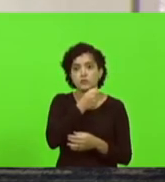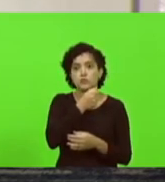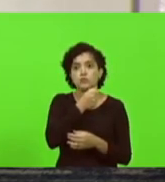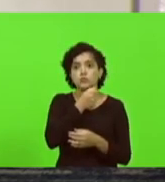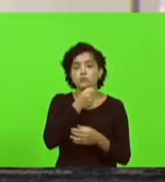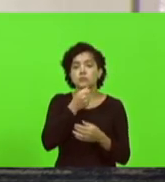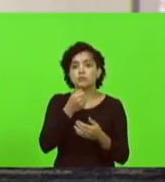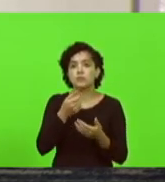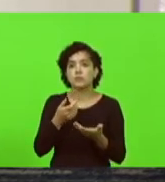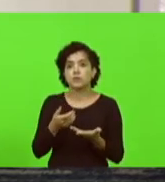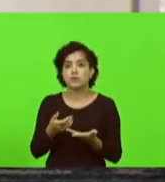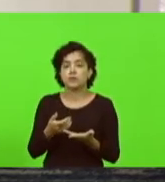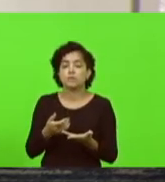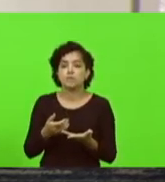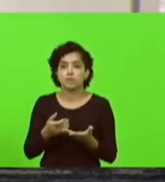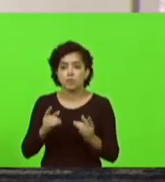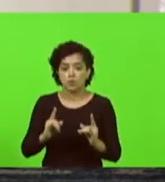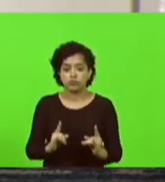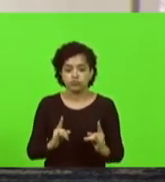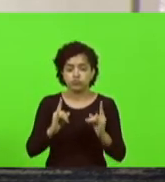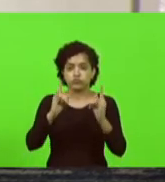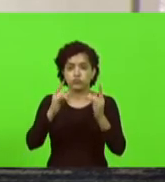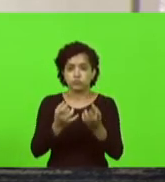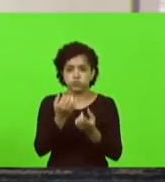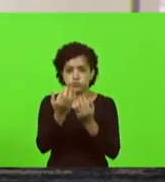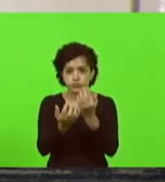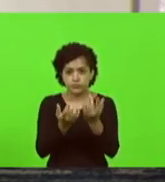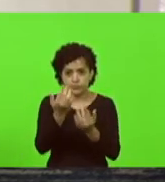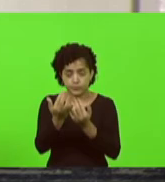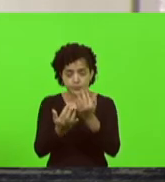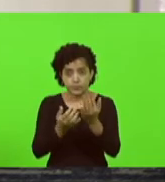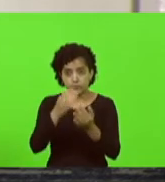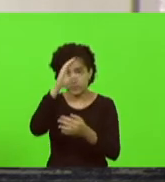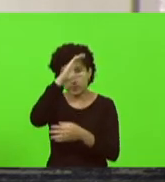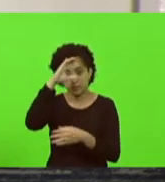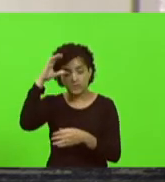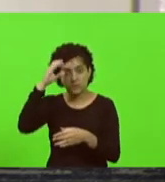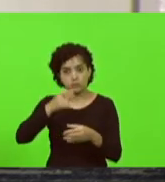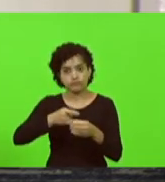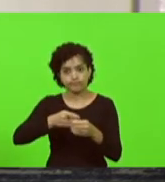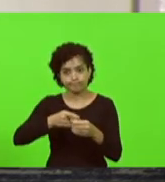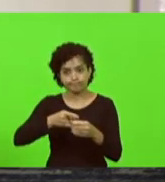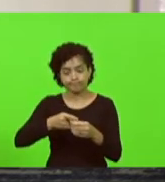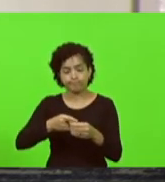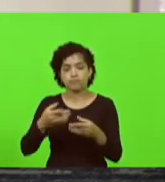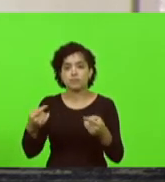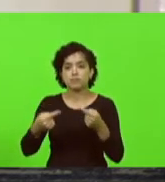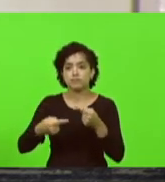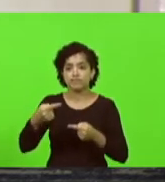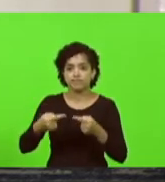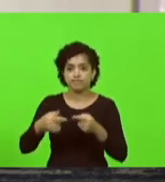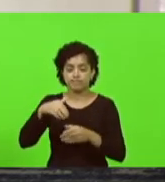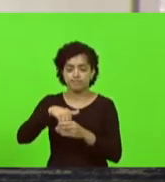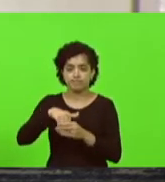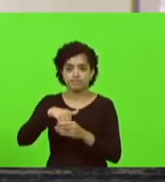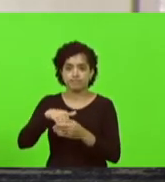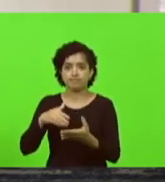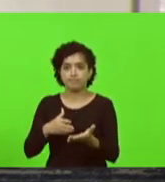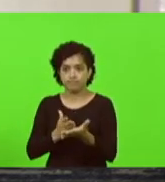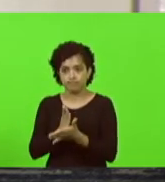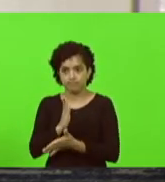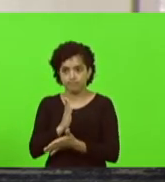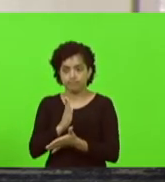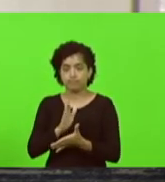protagonizaram em edifício em chamas na cidade de Criciúma. Em discussão, em votação,